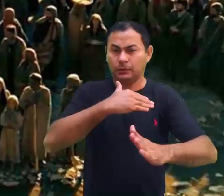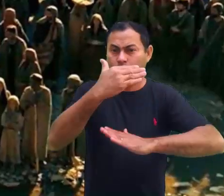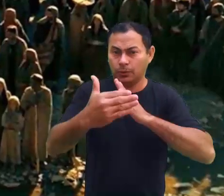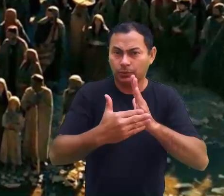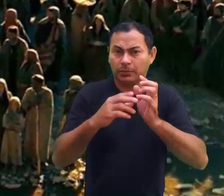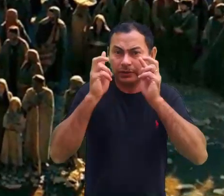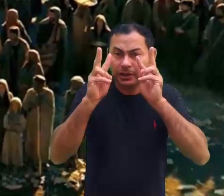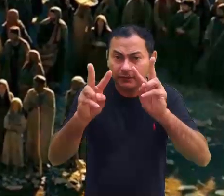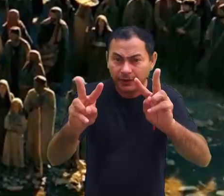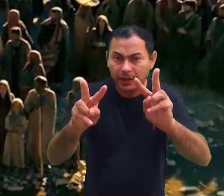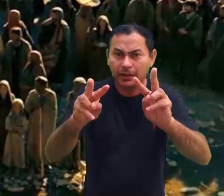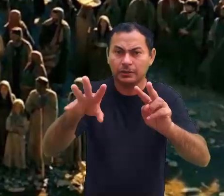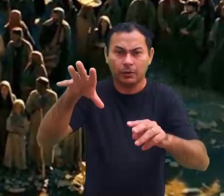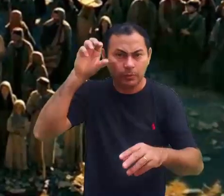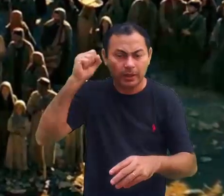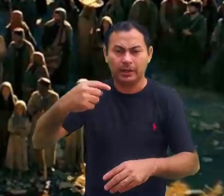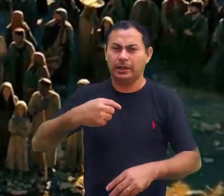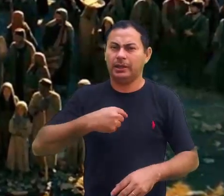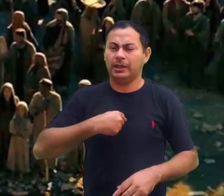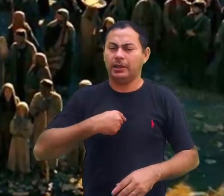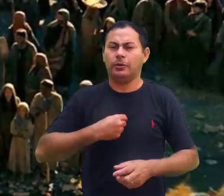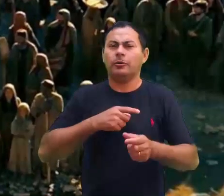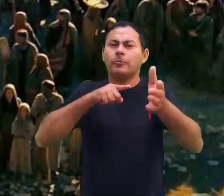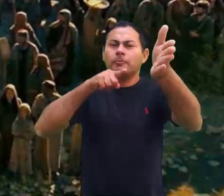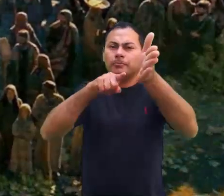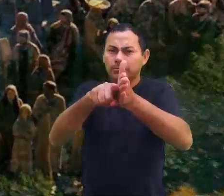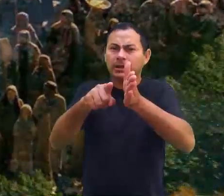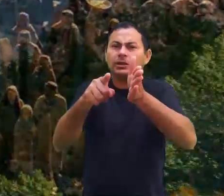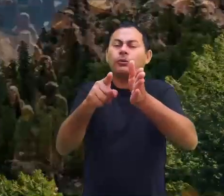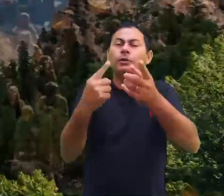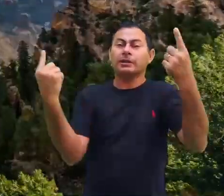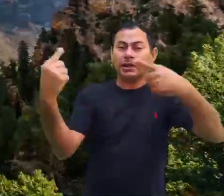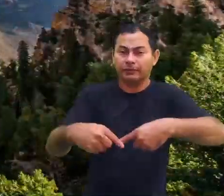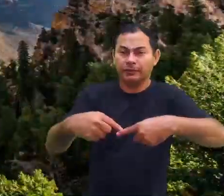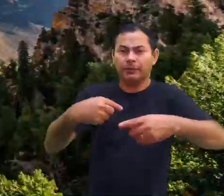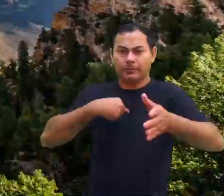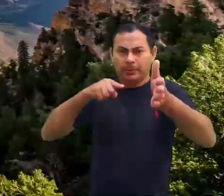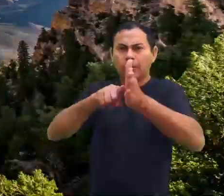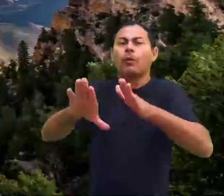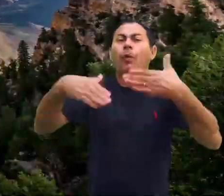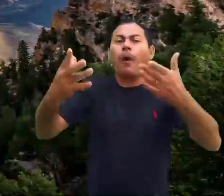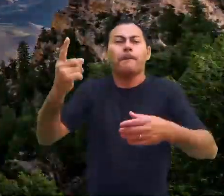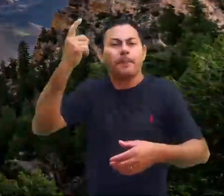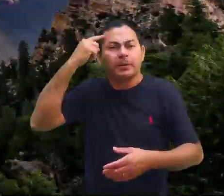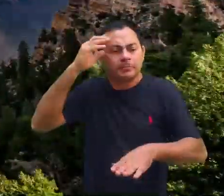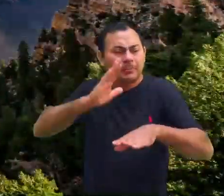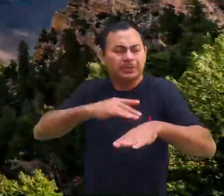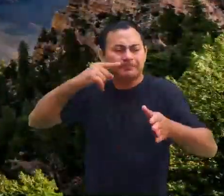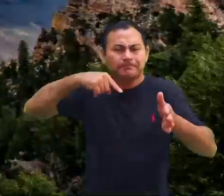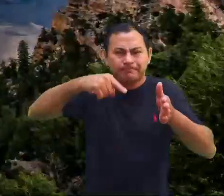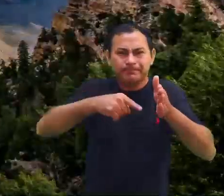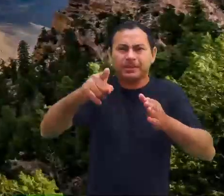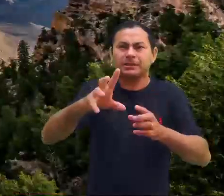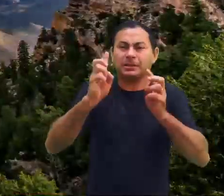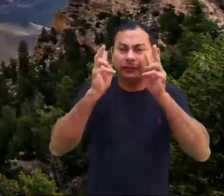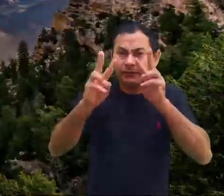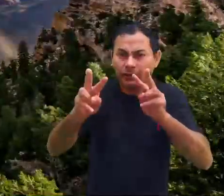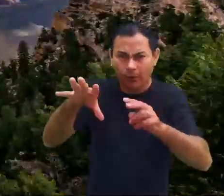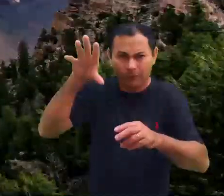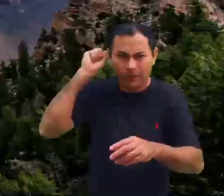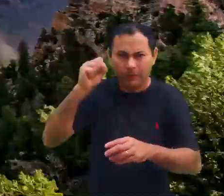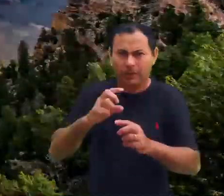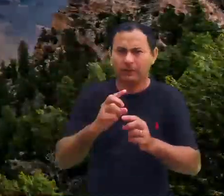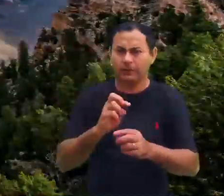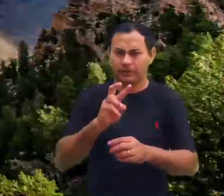Diante de tudo isso que você acabou de ouvir, eu lanço o seguinte desafio. Se eu perguntar para você qual é o pensamento mais profundo que você já